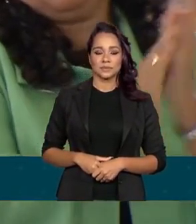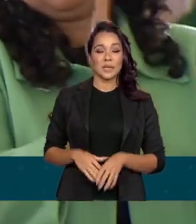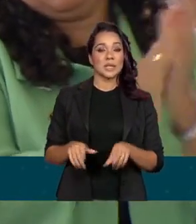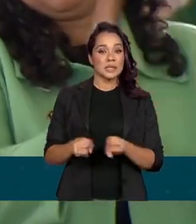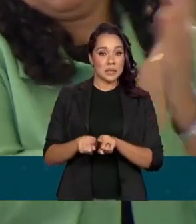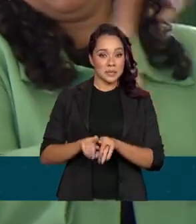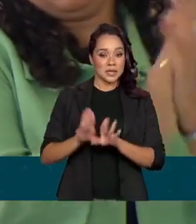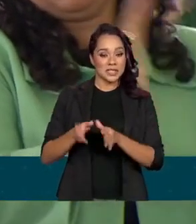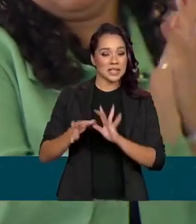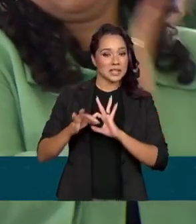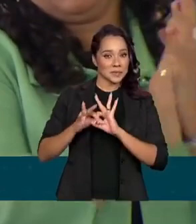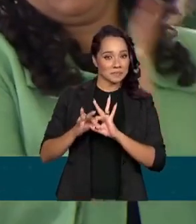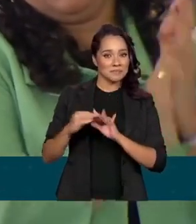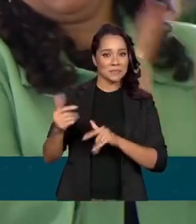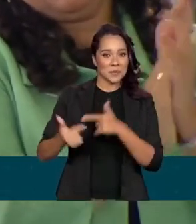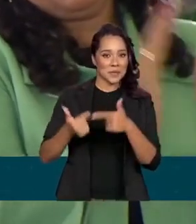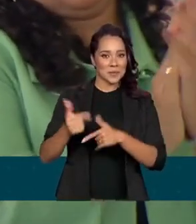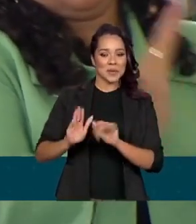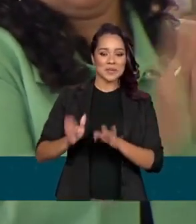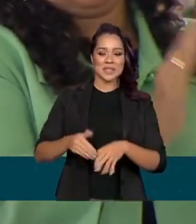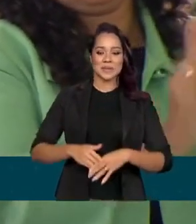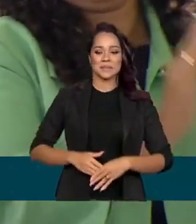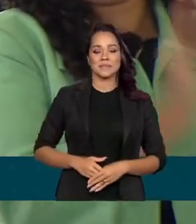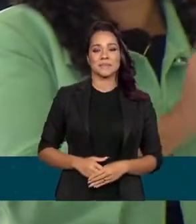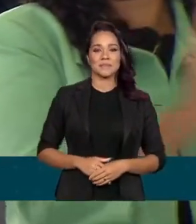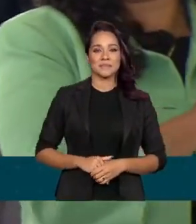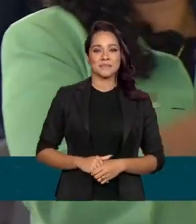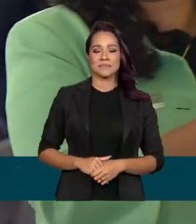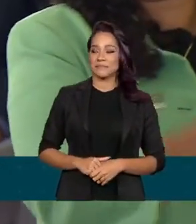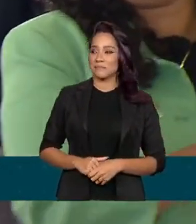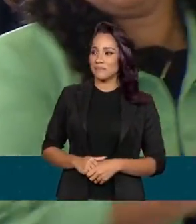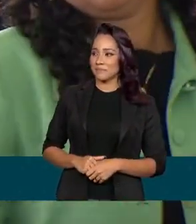também já está lá agarrada com o trabalho.